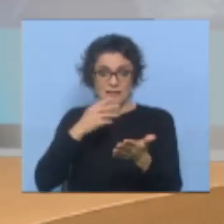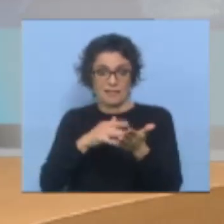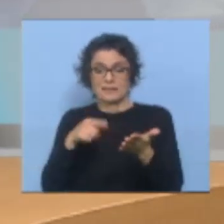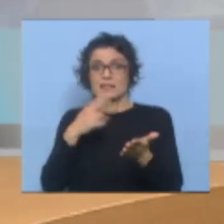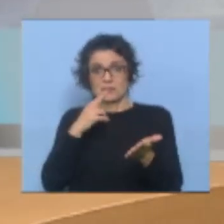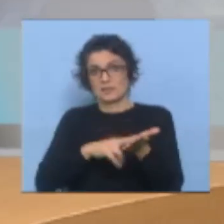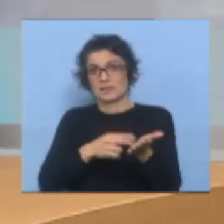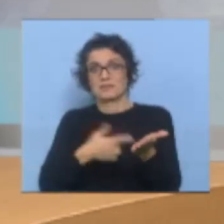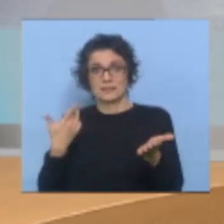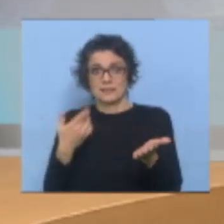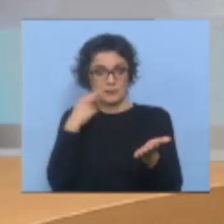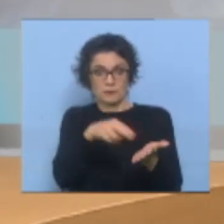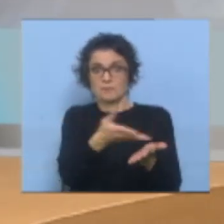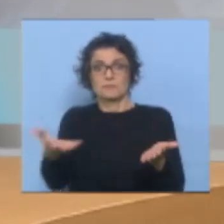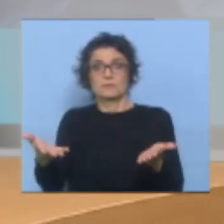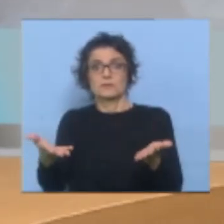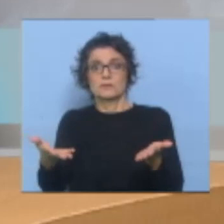é? E ele tem razão,